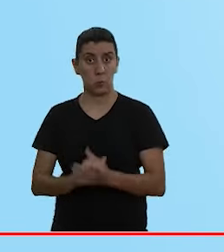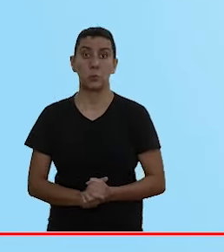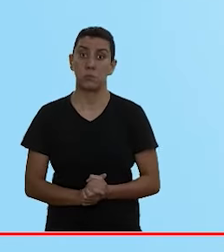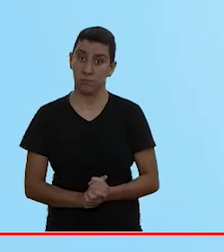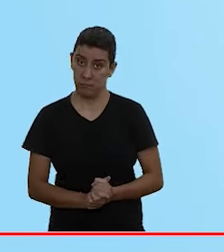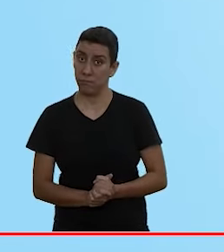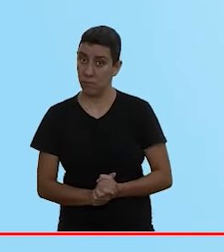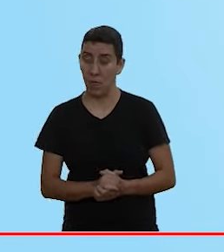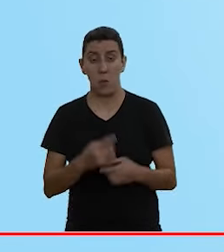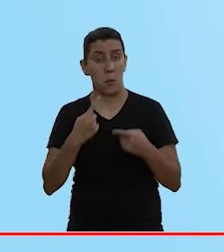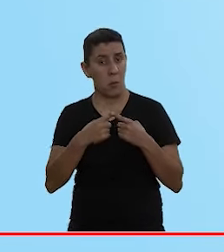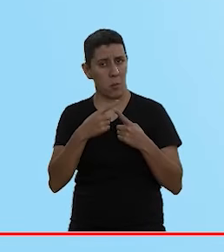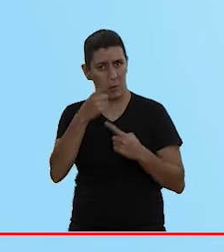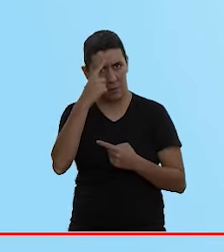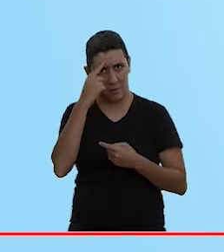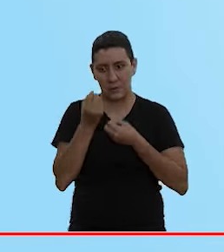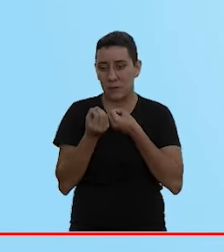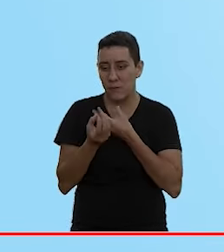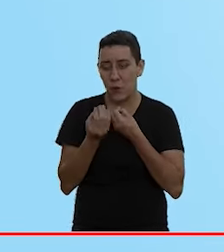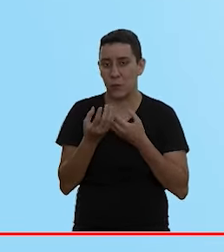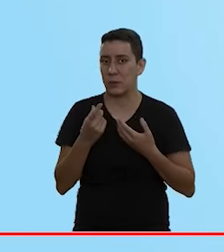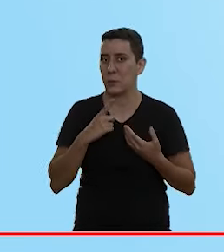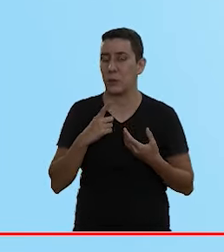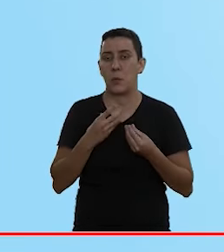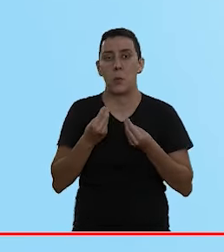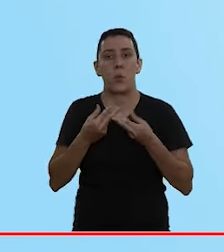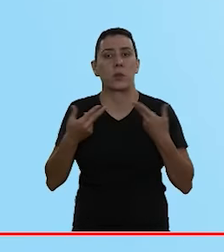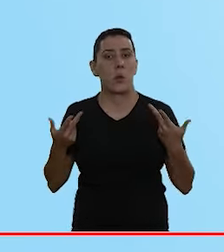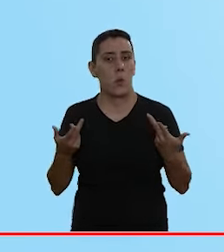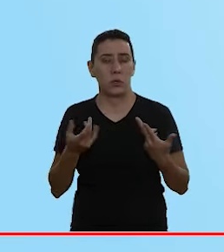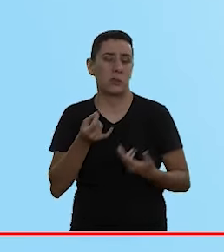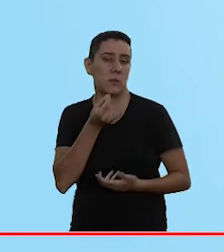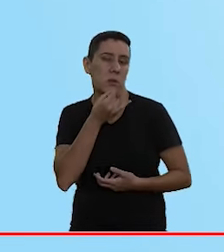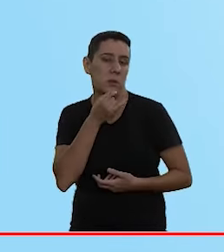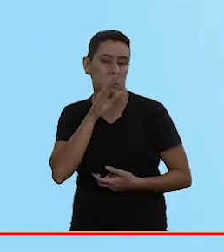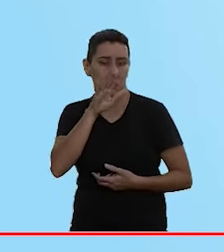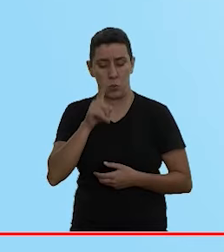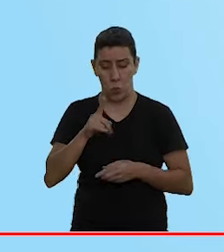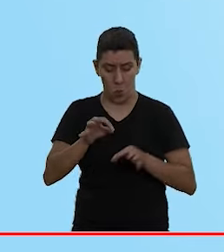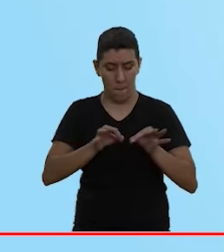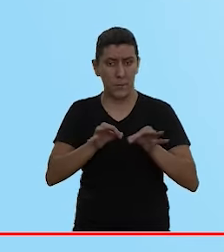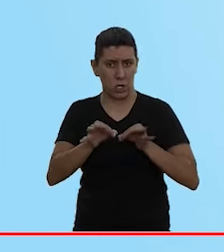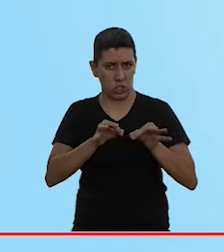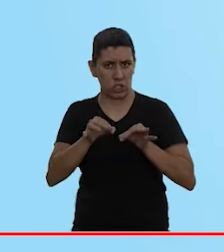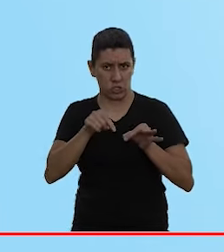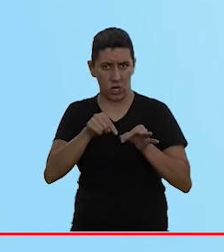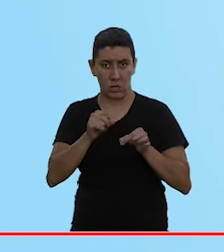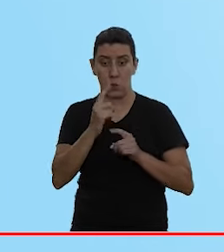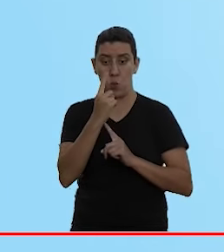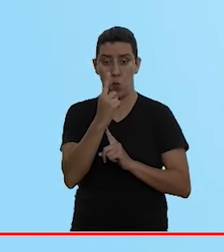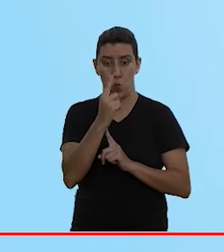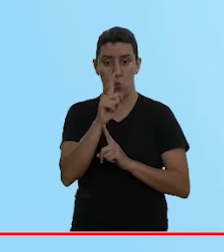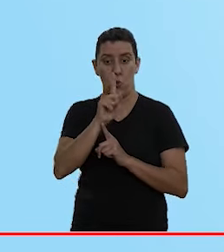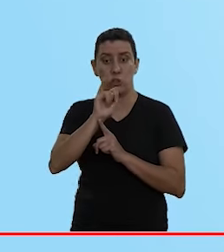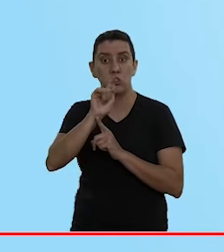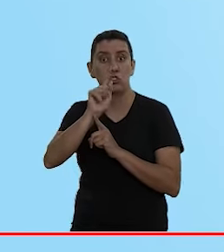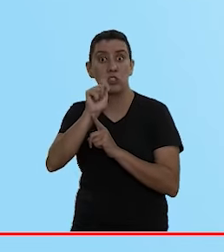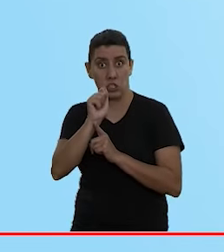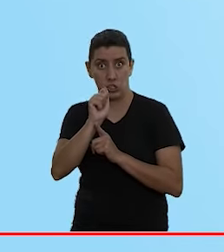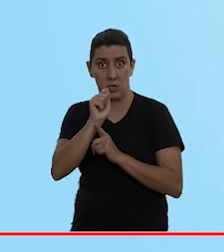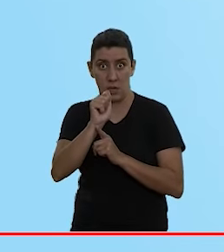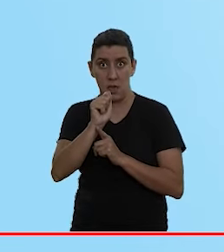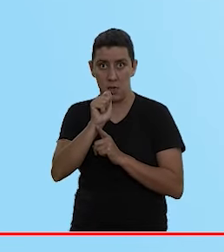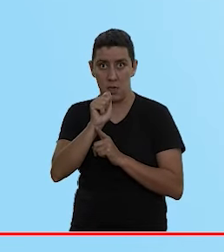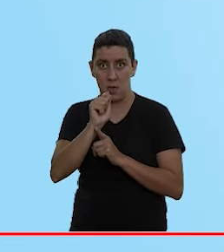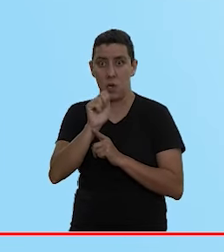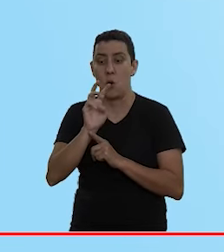está falando, por exemplo, para uma planta de 1 gigawatt, né, a gente está falando aí de 1000 gigabytes de dados gerados por ano. Então a